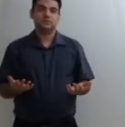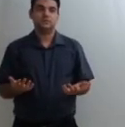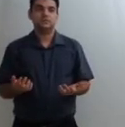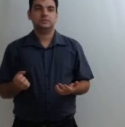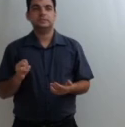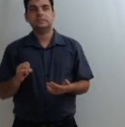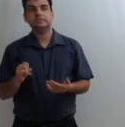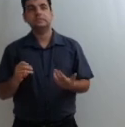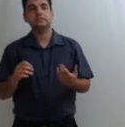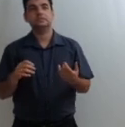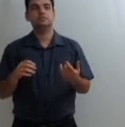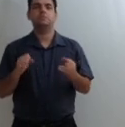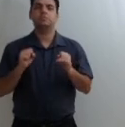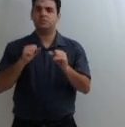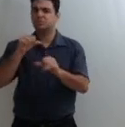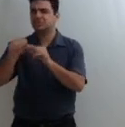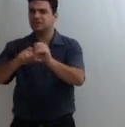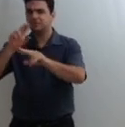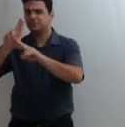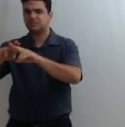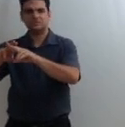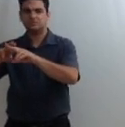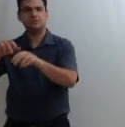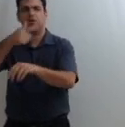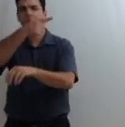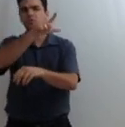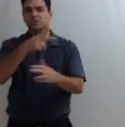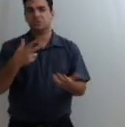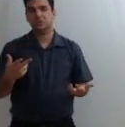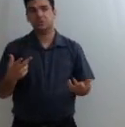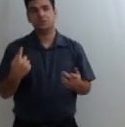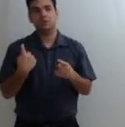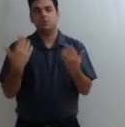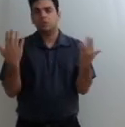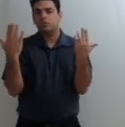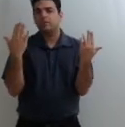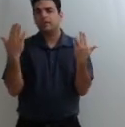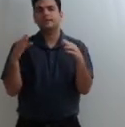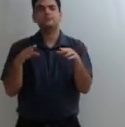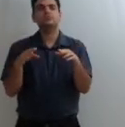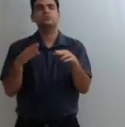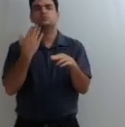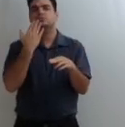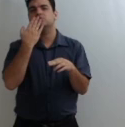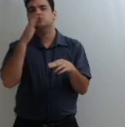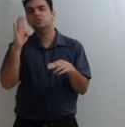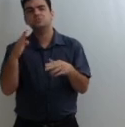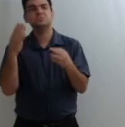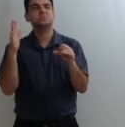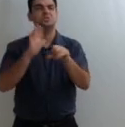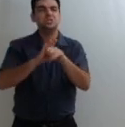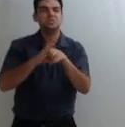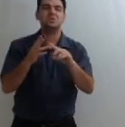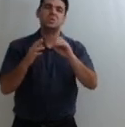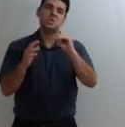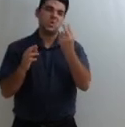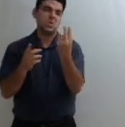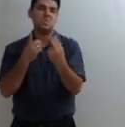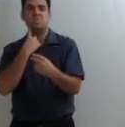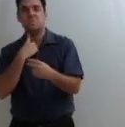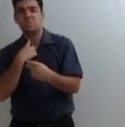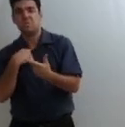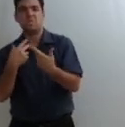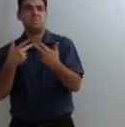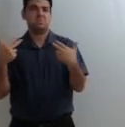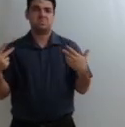medidas cautelares pela proporcionalidade, não pela motivação ou pela substância